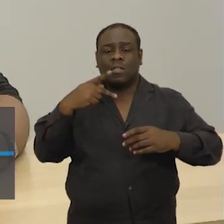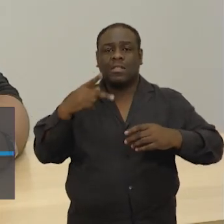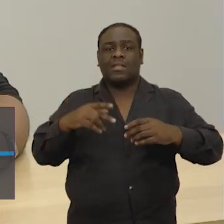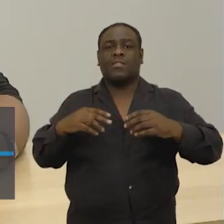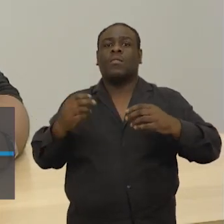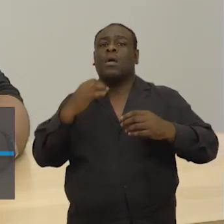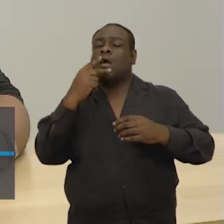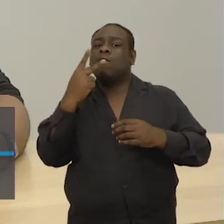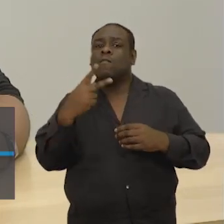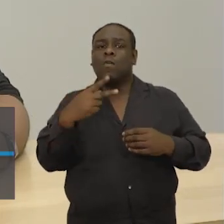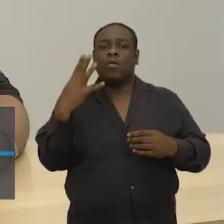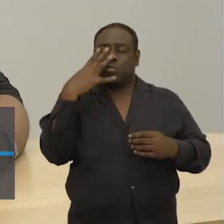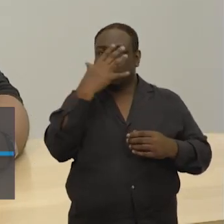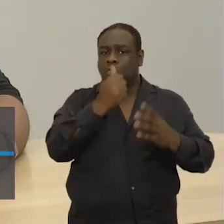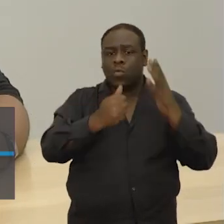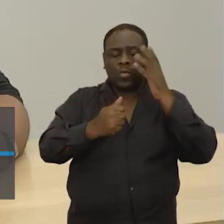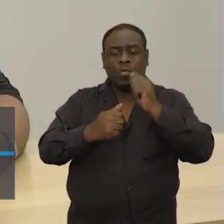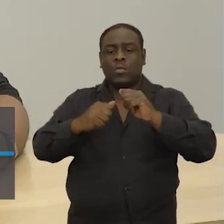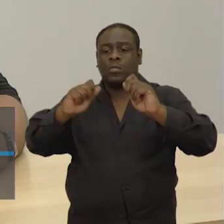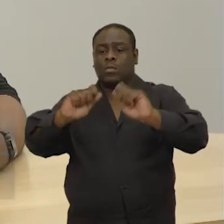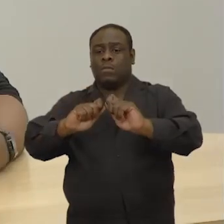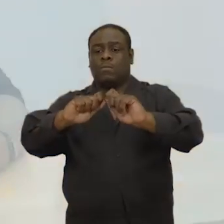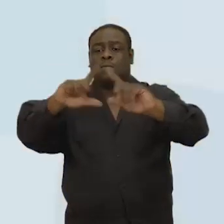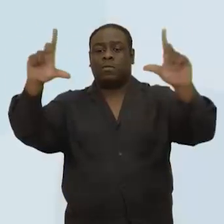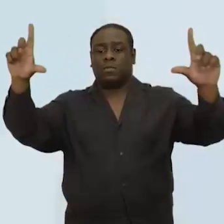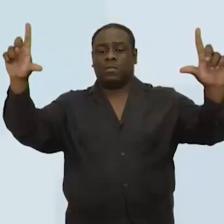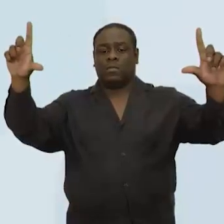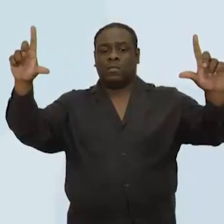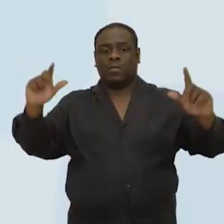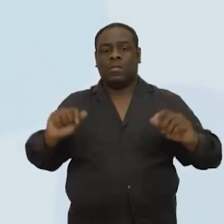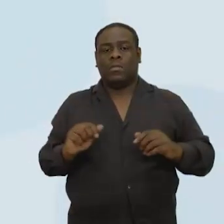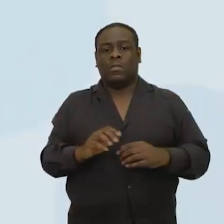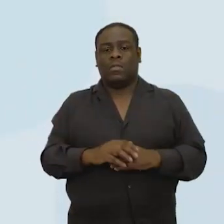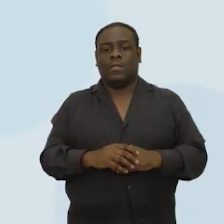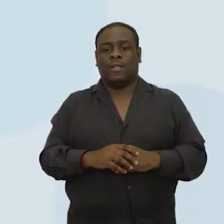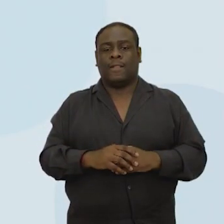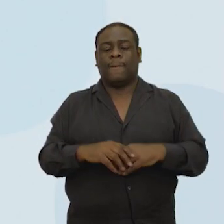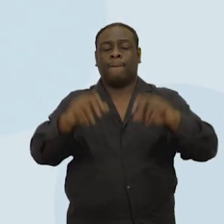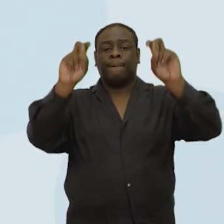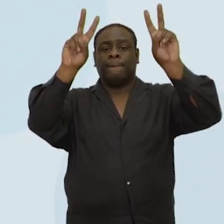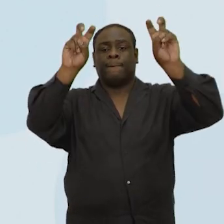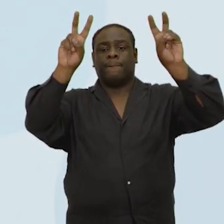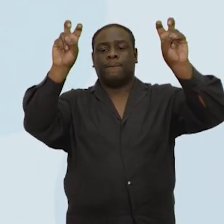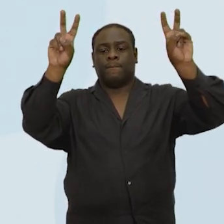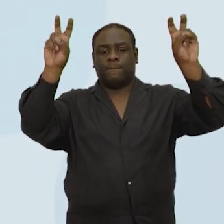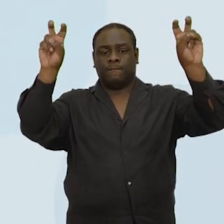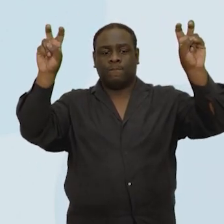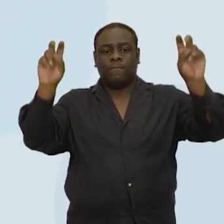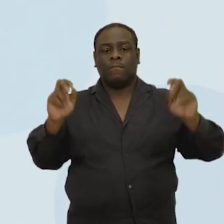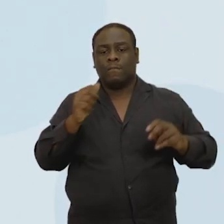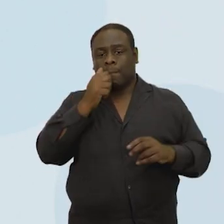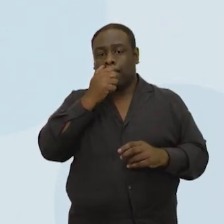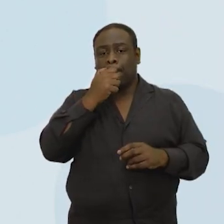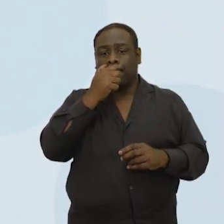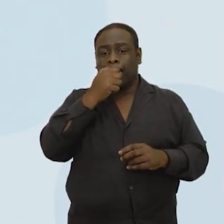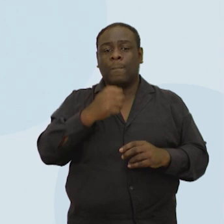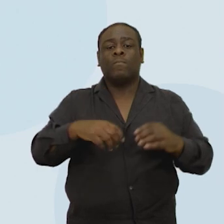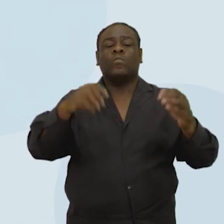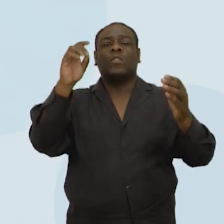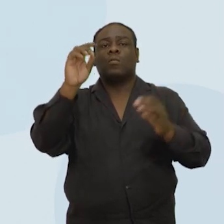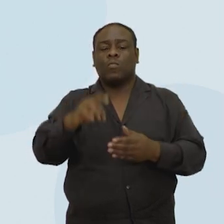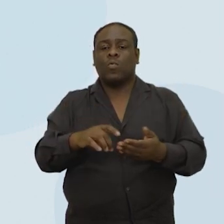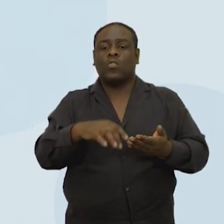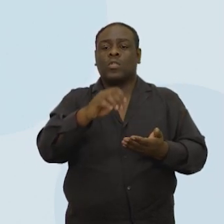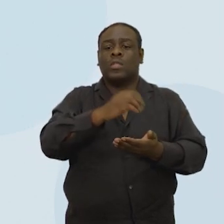ali, ó. Vamos para a próxima tela. Mão na massa é o seguinte, põe na tela para eles. Nessa atividade você pode criar memes, poemas e